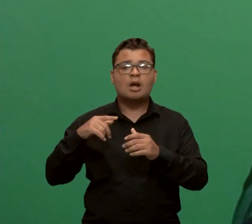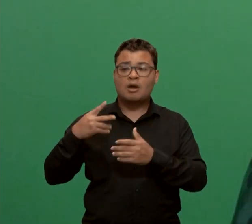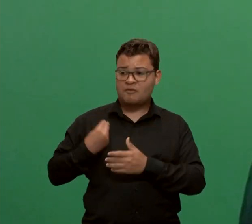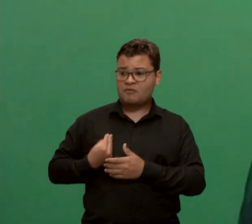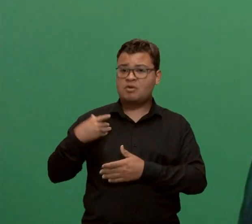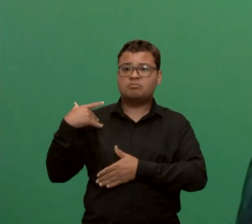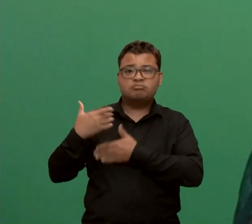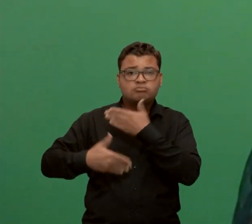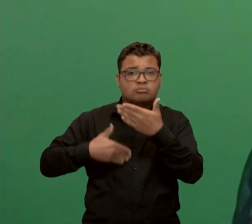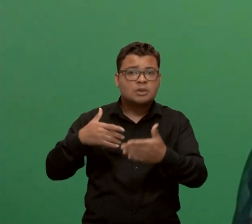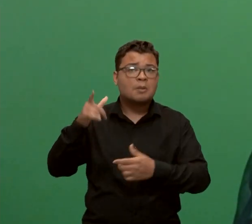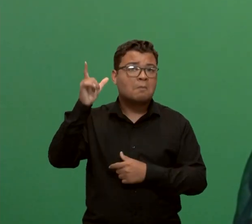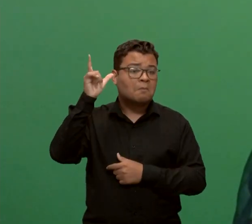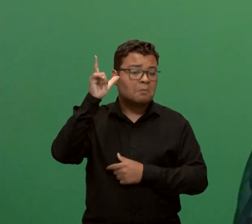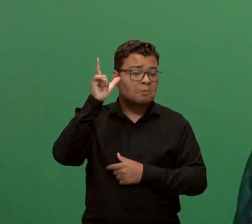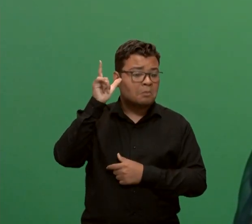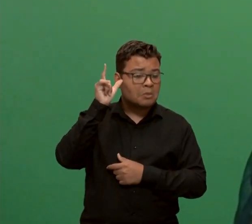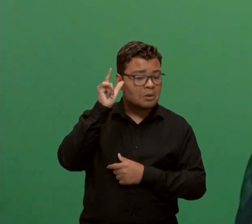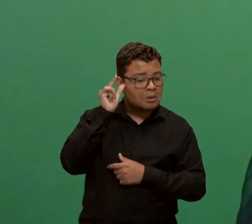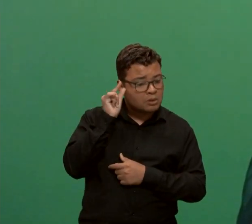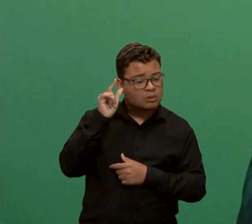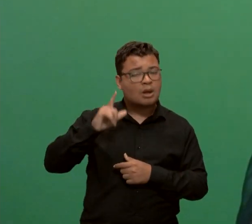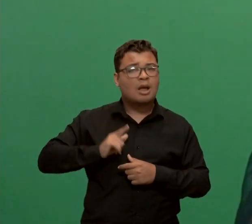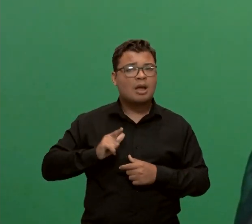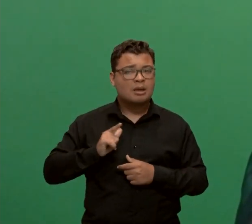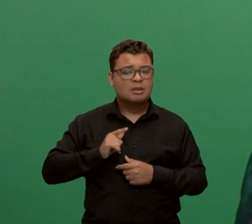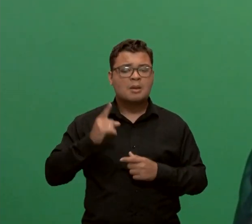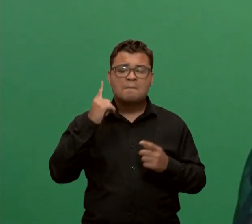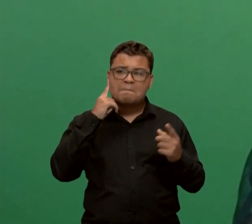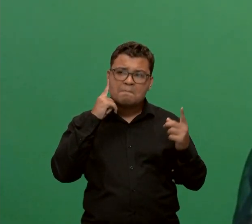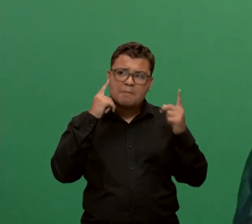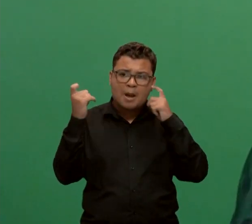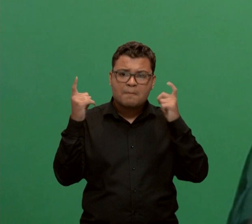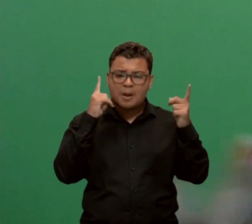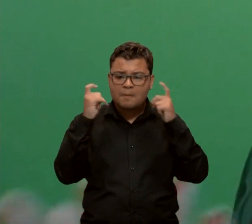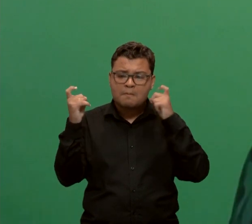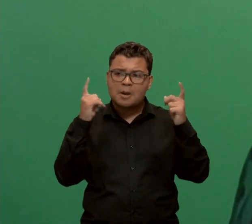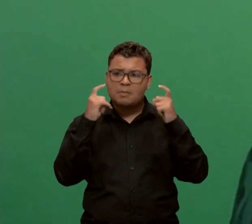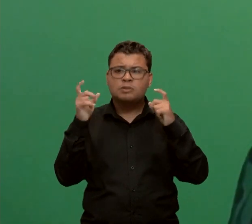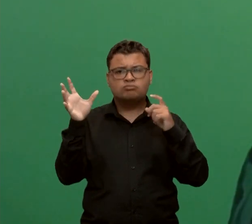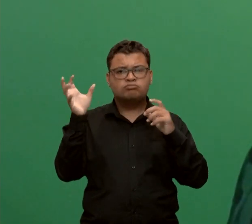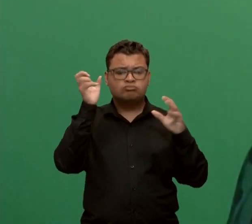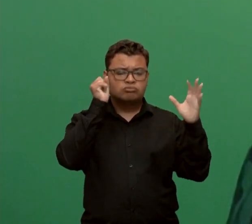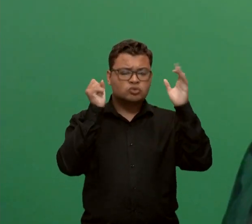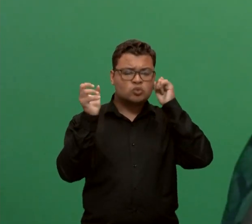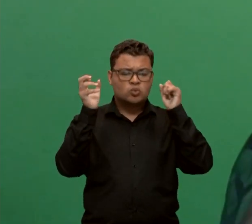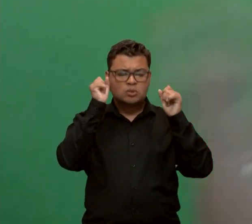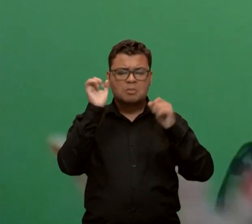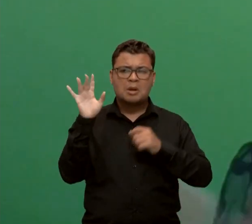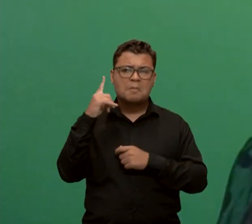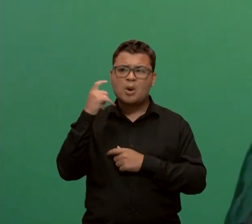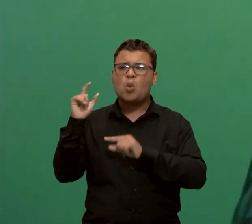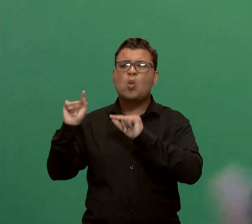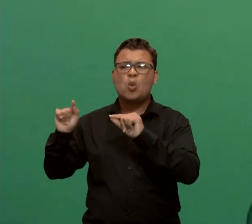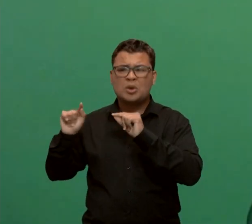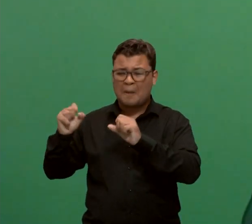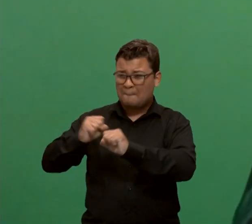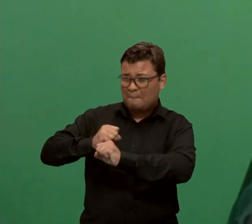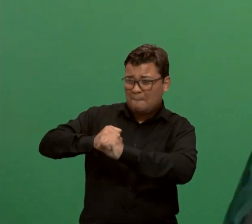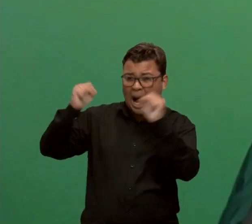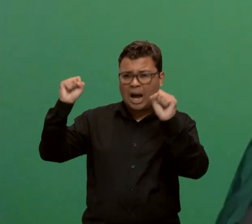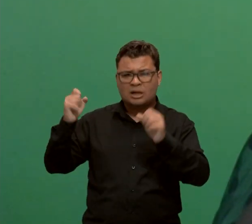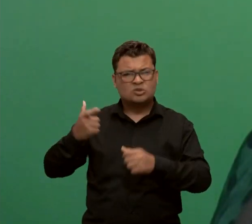da vida, que elas conseguem ouvir alguns barulhos, mas elas não conseguem compreender que barulho é esse, se é um estouro, se é um